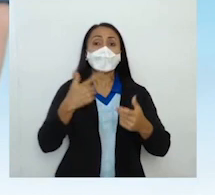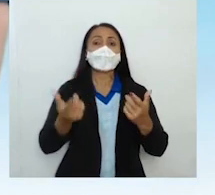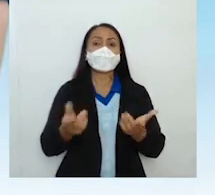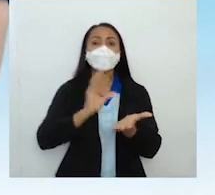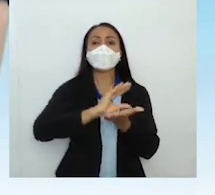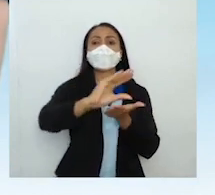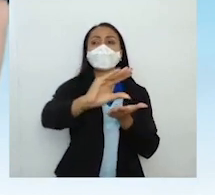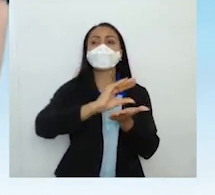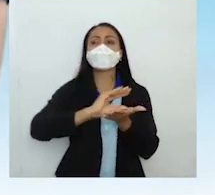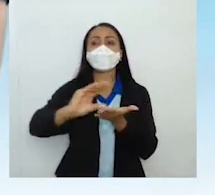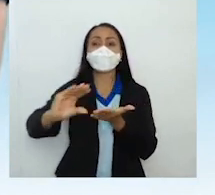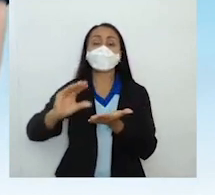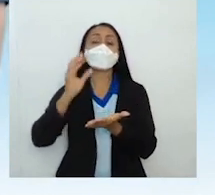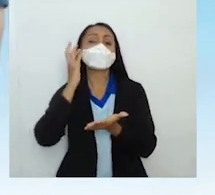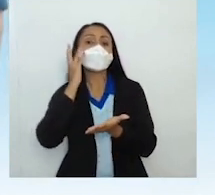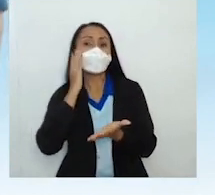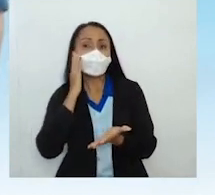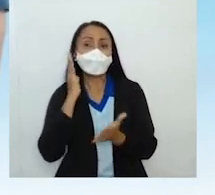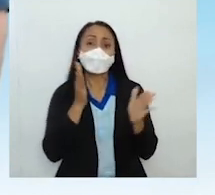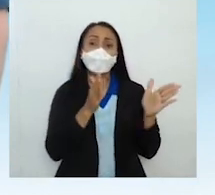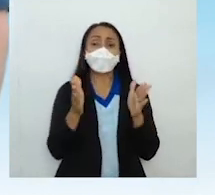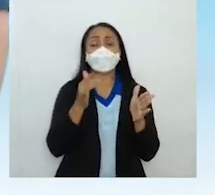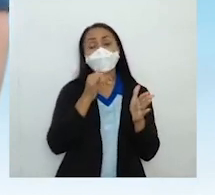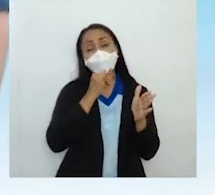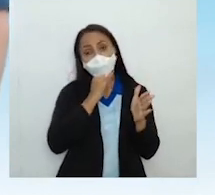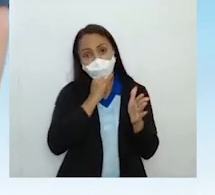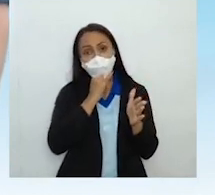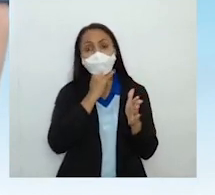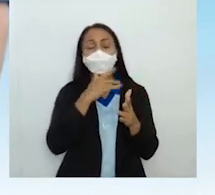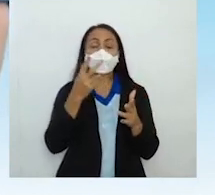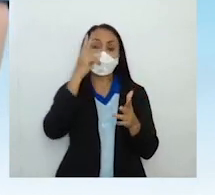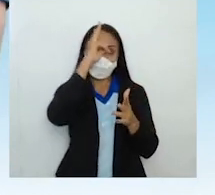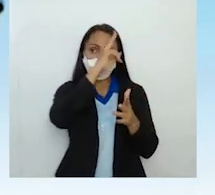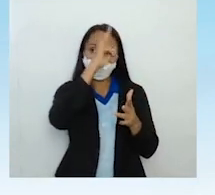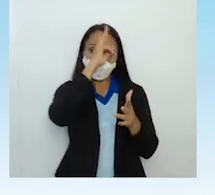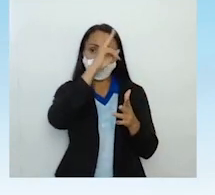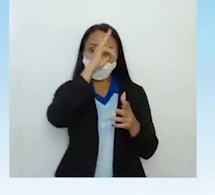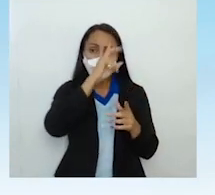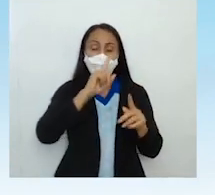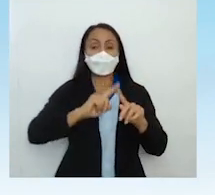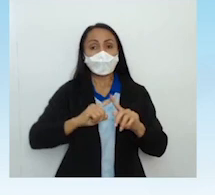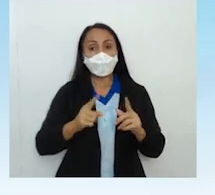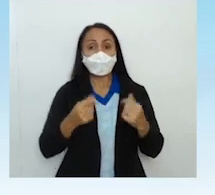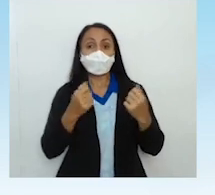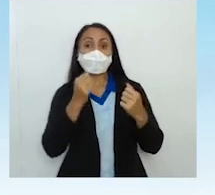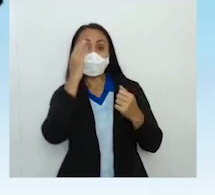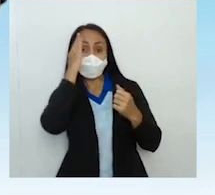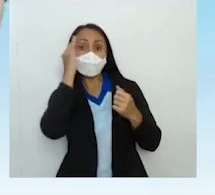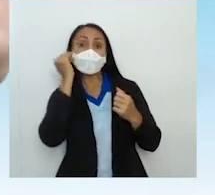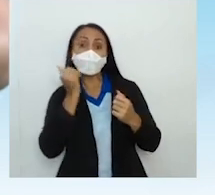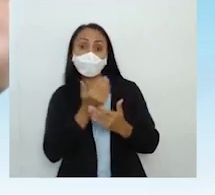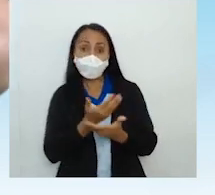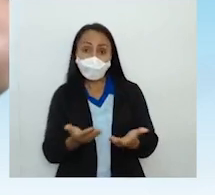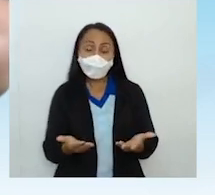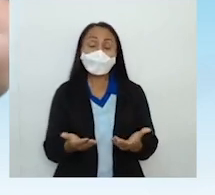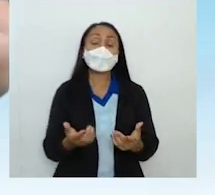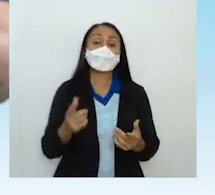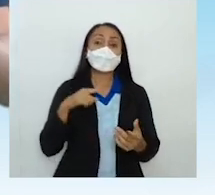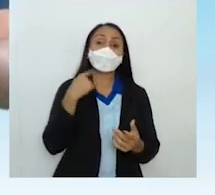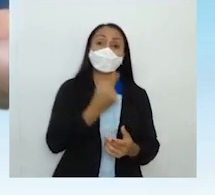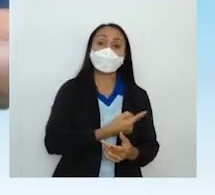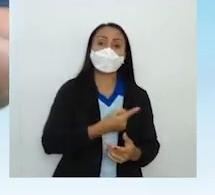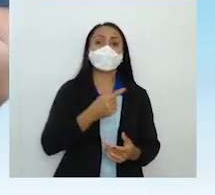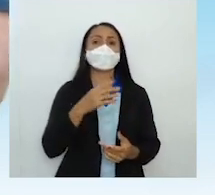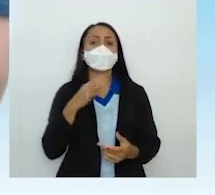financiava. Né? É um período triste da nossa história, mas é bom que esse ponto seja tocado, né? E que a gente conheça de